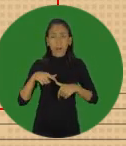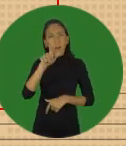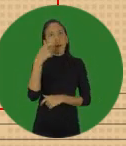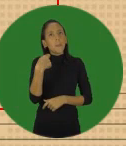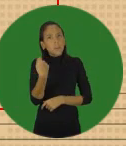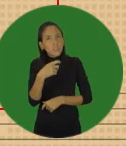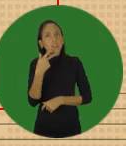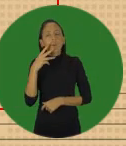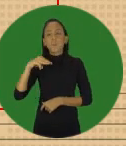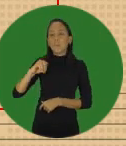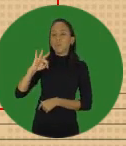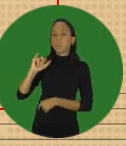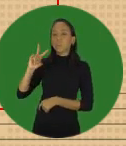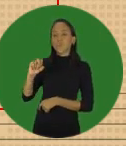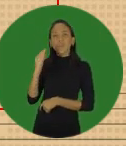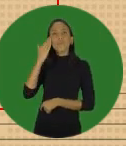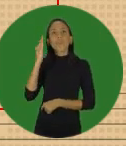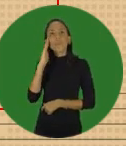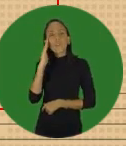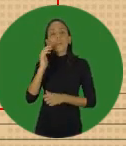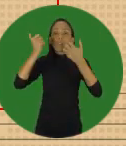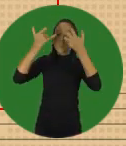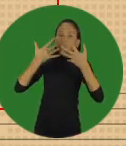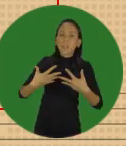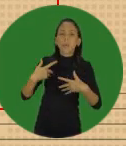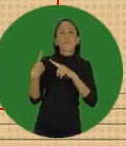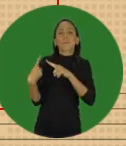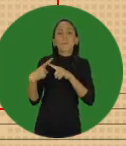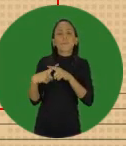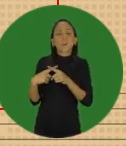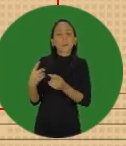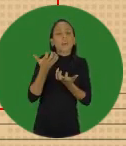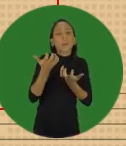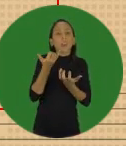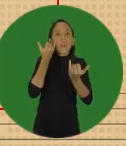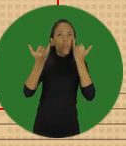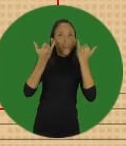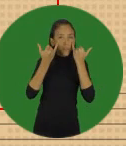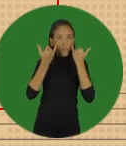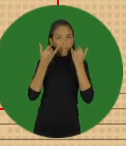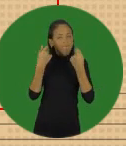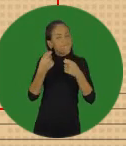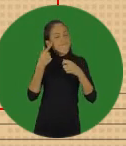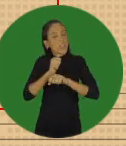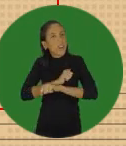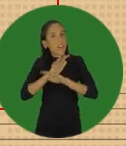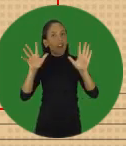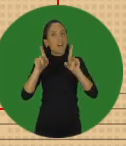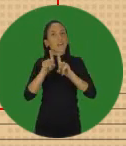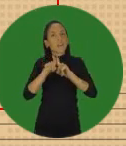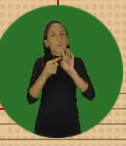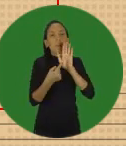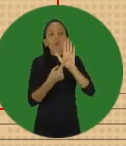à justificativa, entender e explicar o porquê deste acesso. Sempre seja claro e transparente